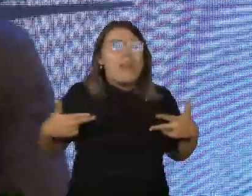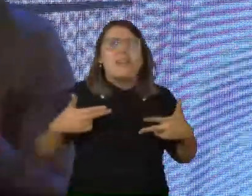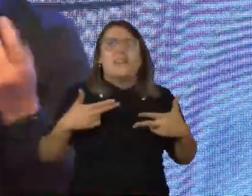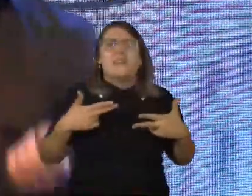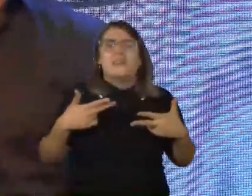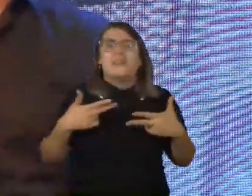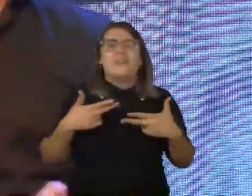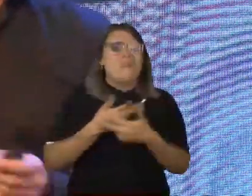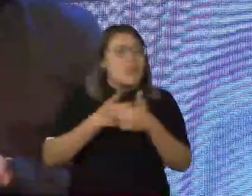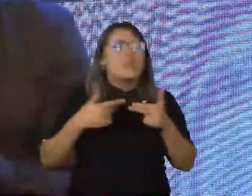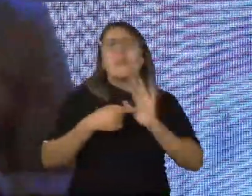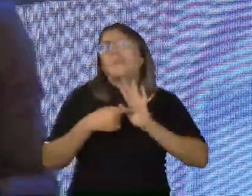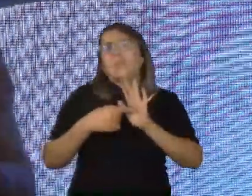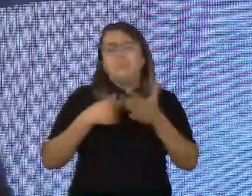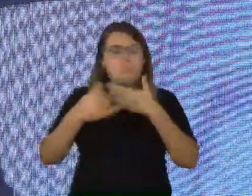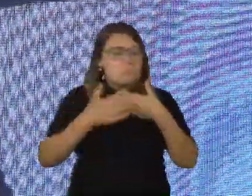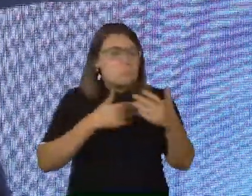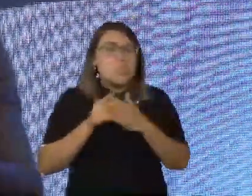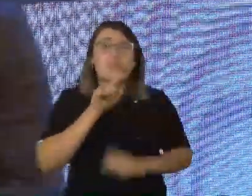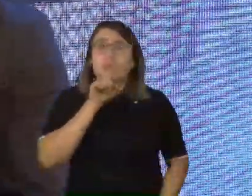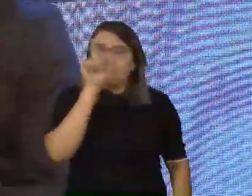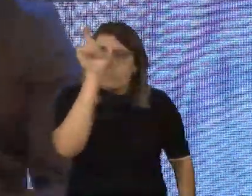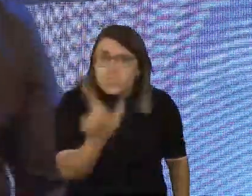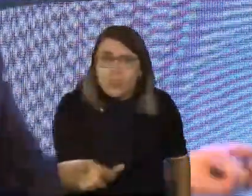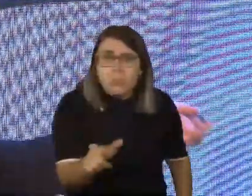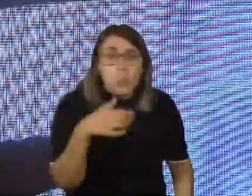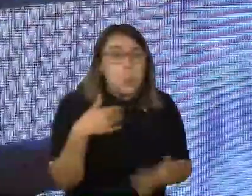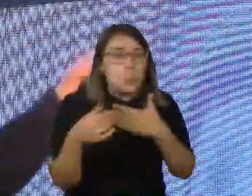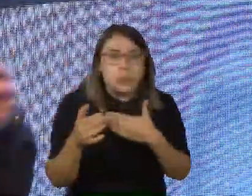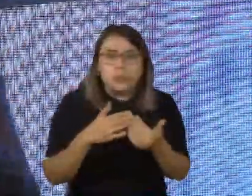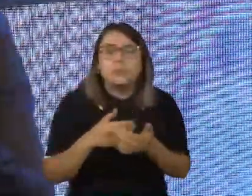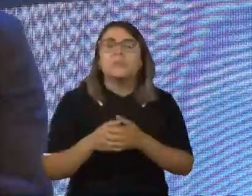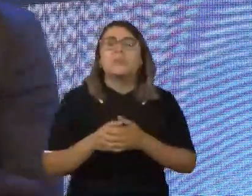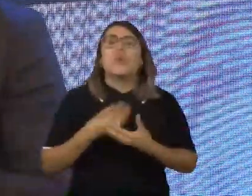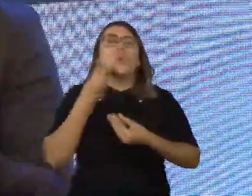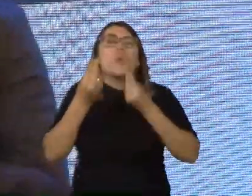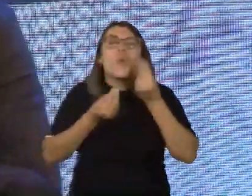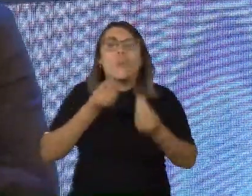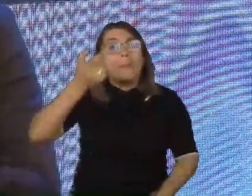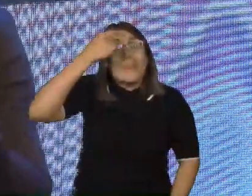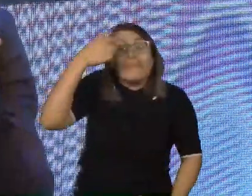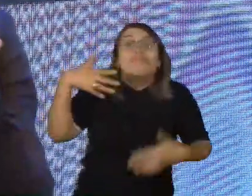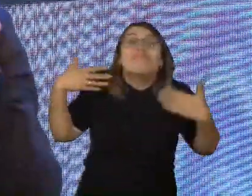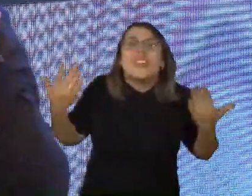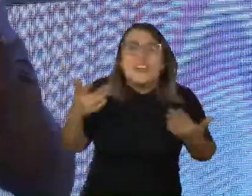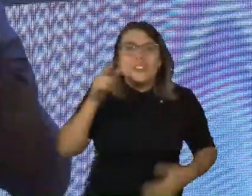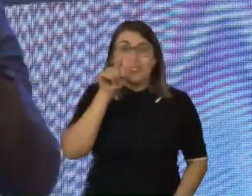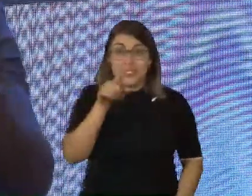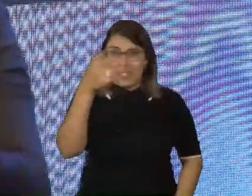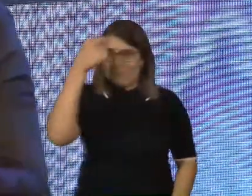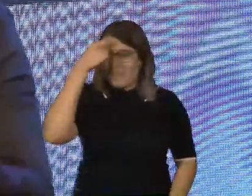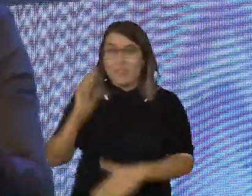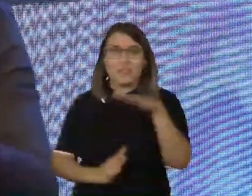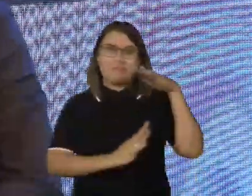muitas potencialidades, independente de quem você for. Bom, qual será que é a sua mente? Vamos descobrir se você tem hoje uma mente